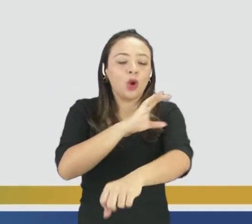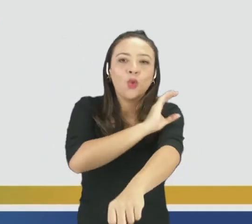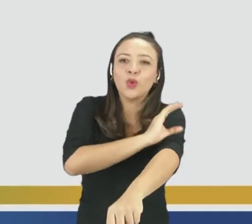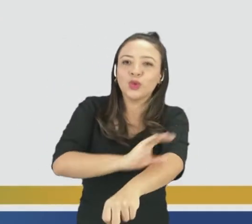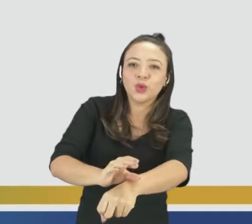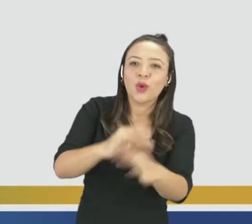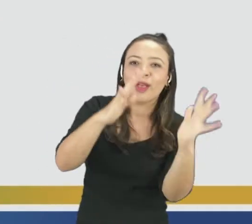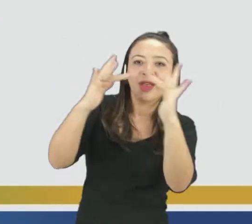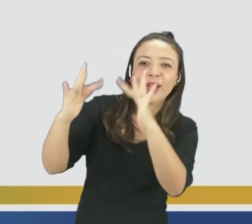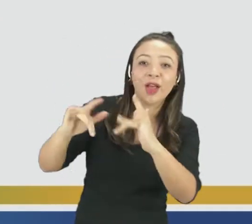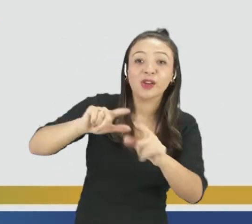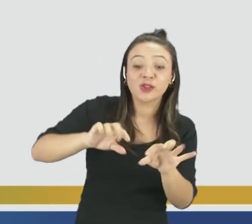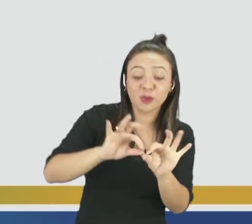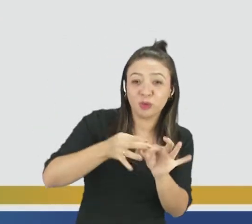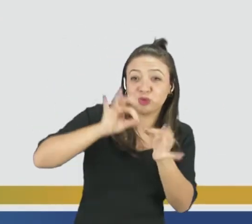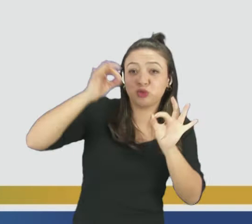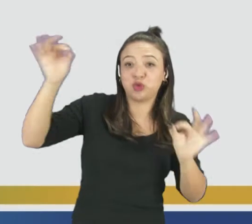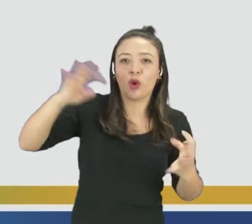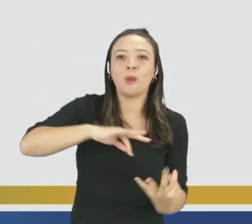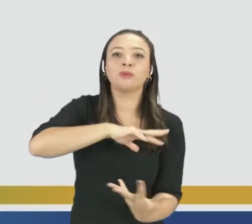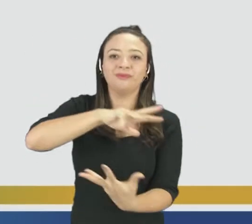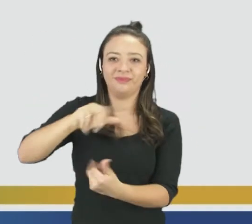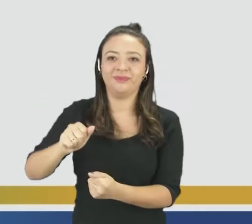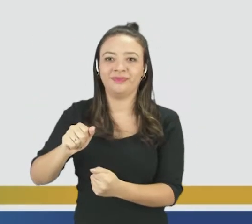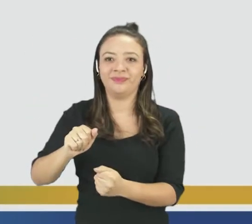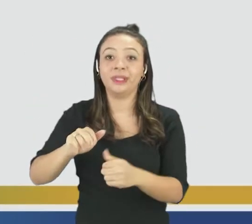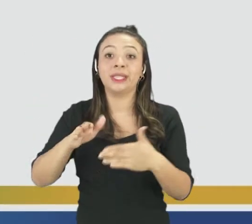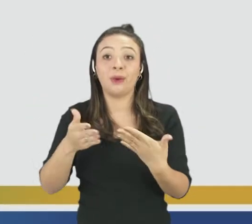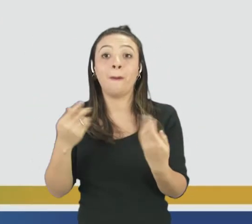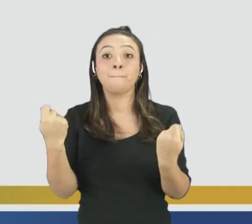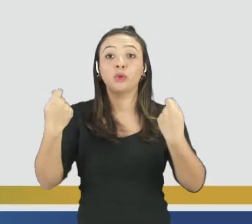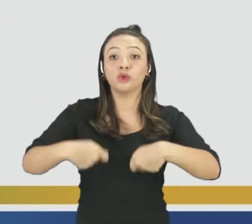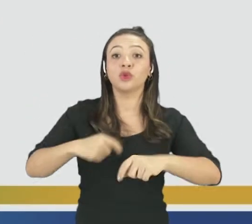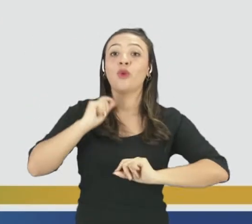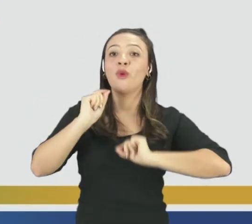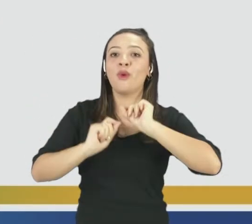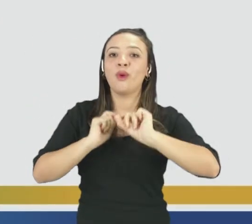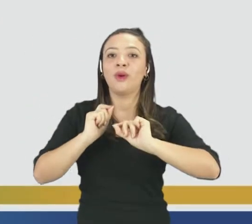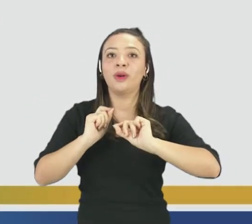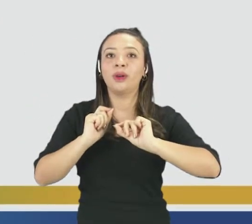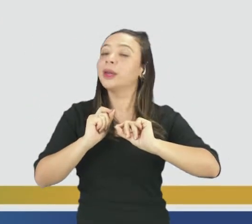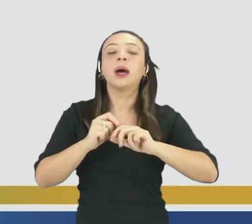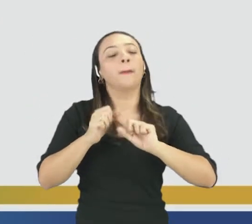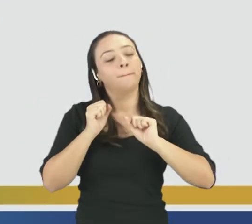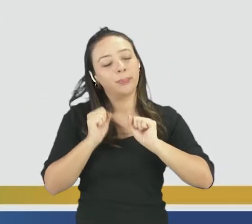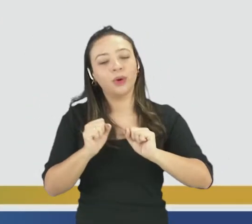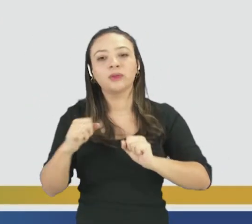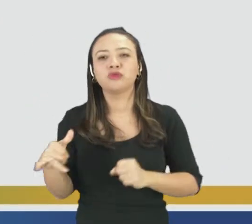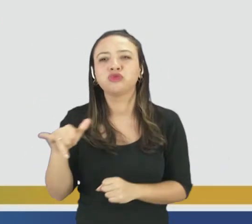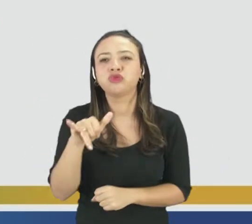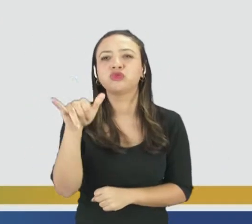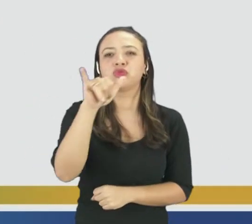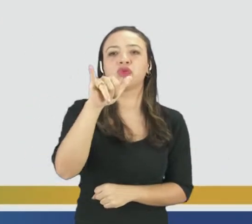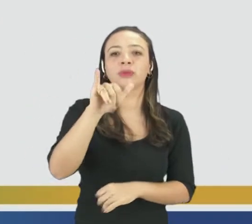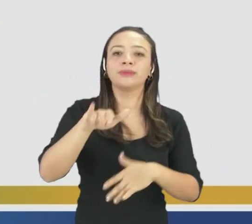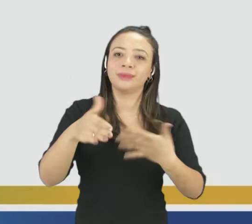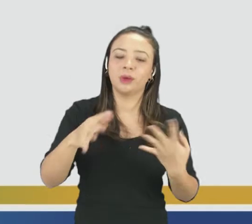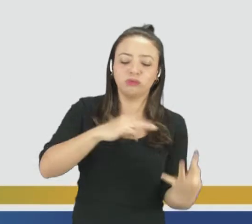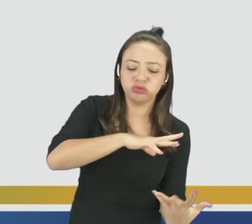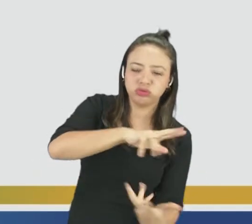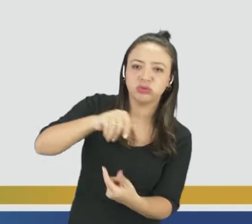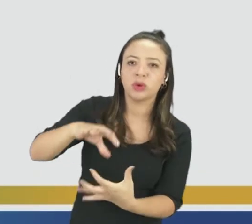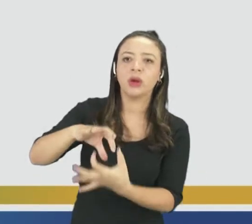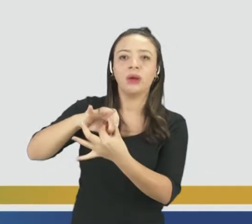conseguem namorados e outro lado do mundo e isso permite inclusive que faça um viagens então a